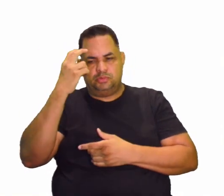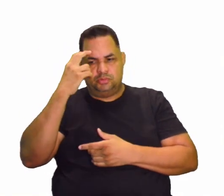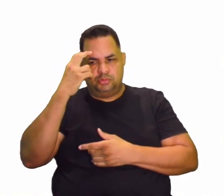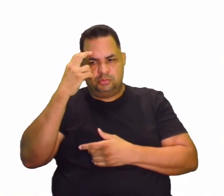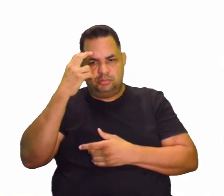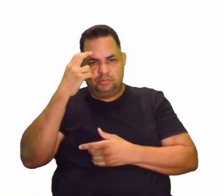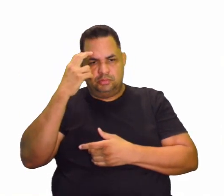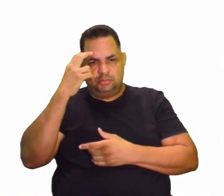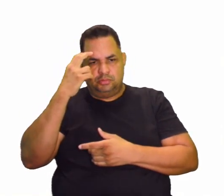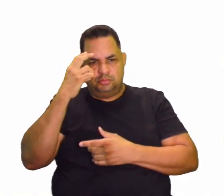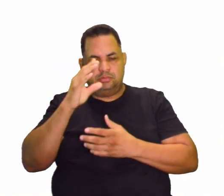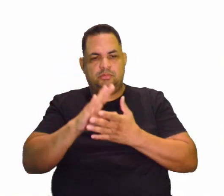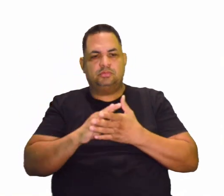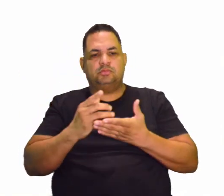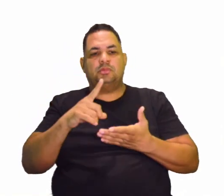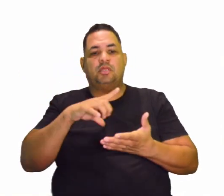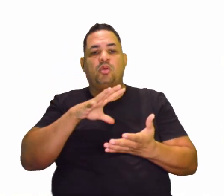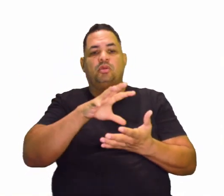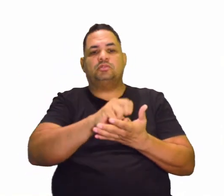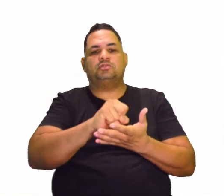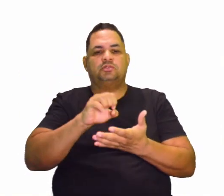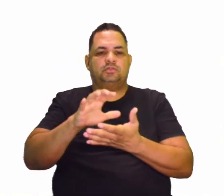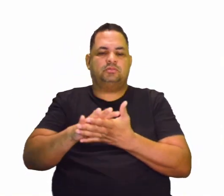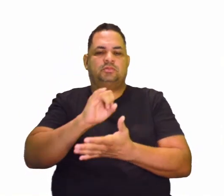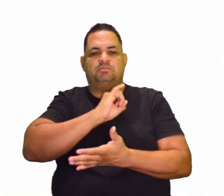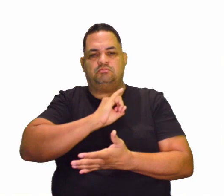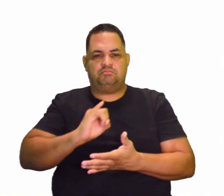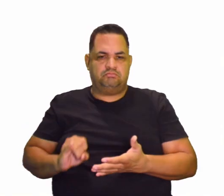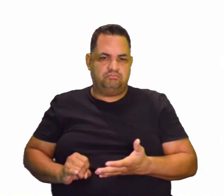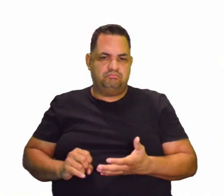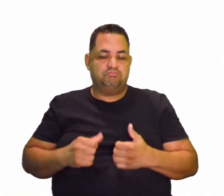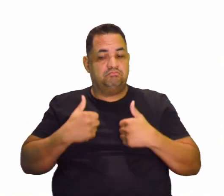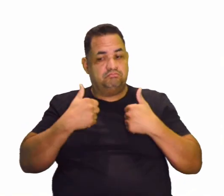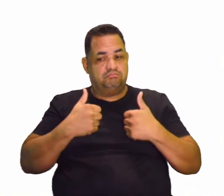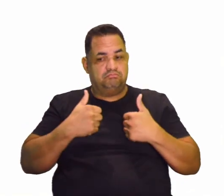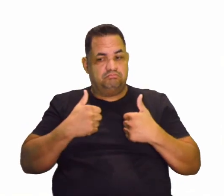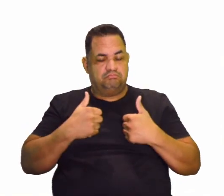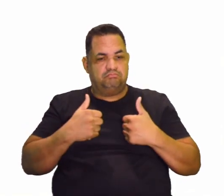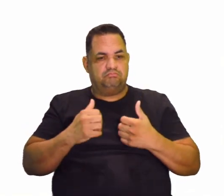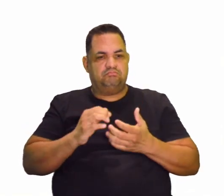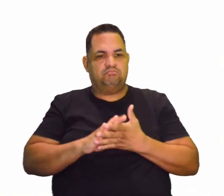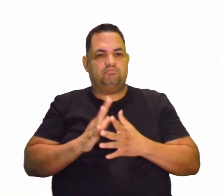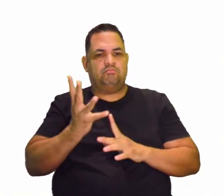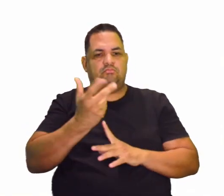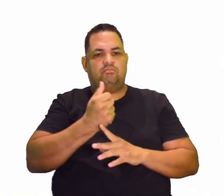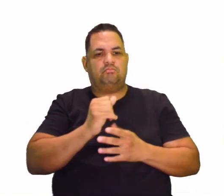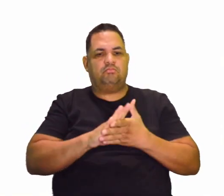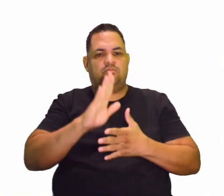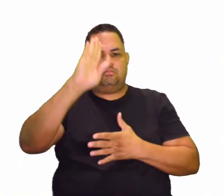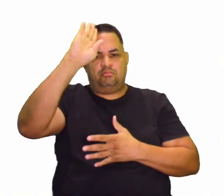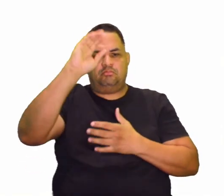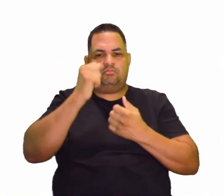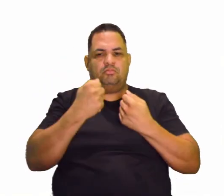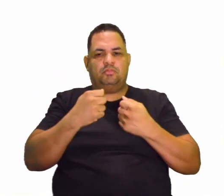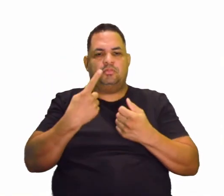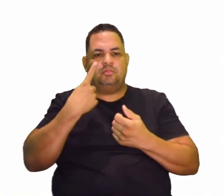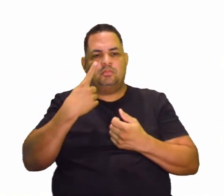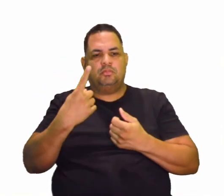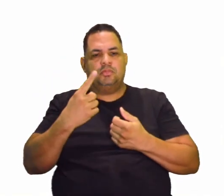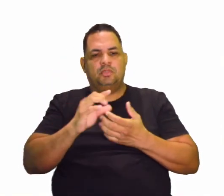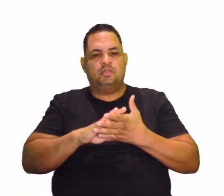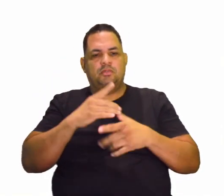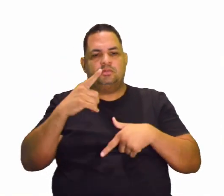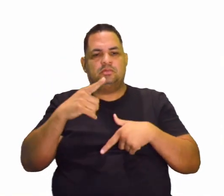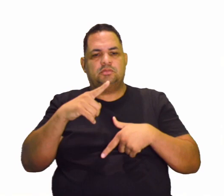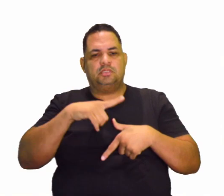pelo Império? Também é positivo, né? Correto. Na arte romana, podemos observar uma grande produção de